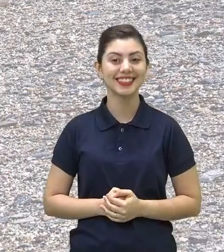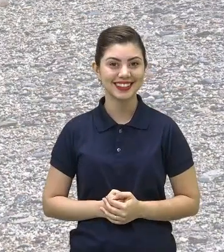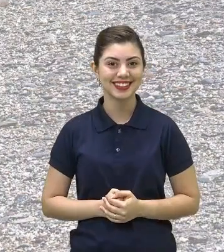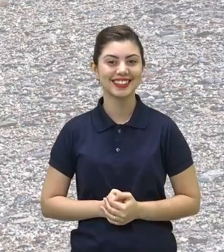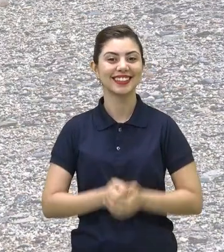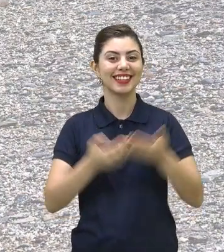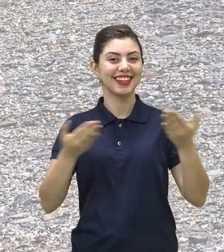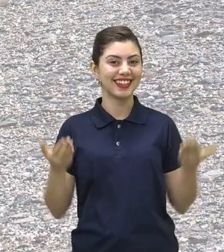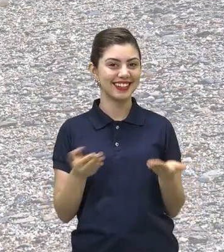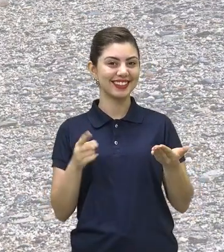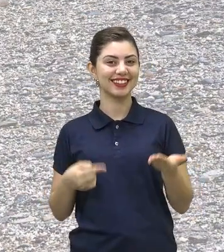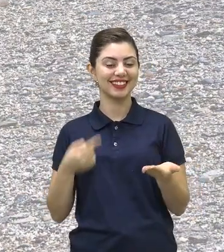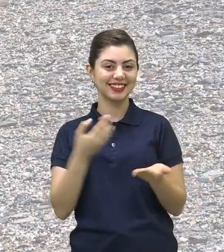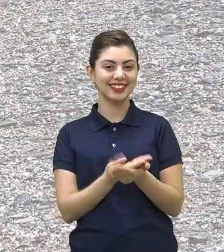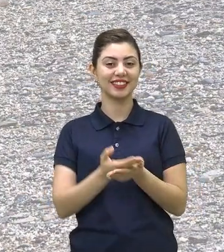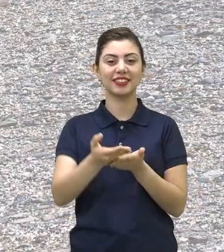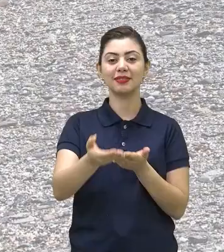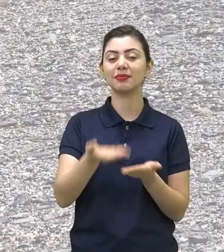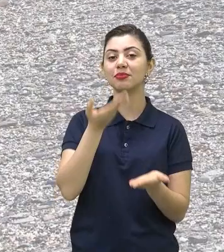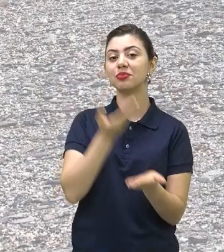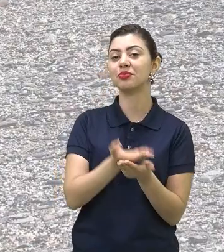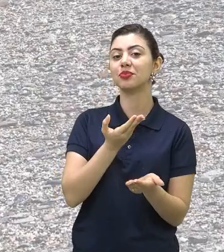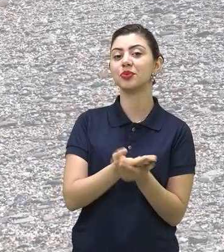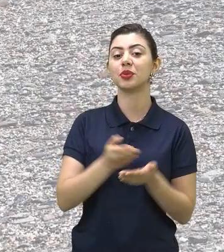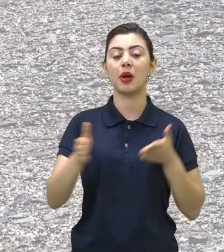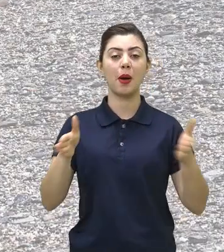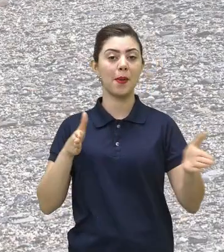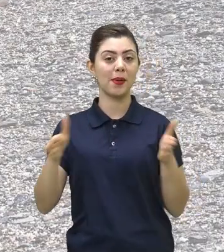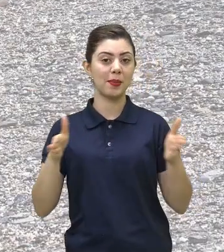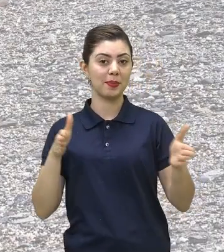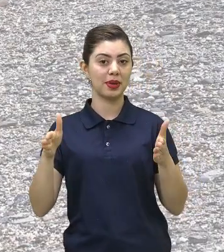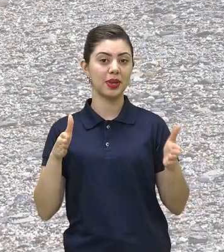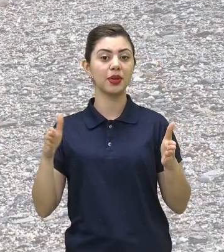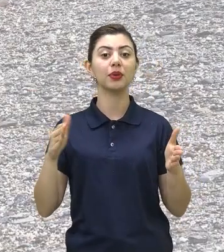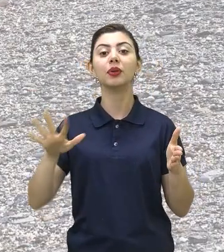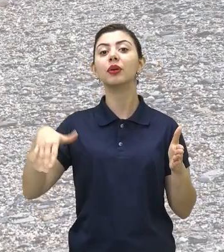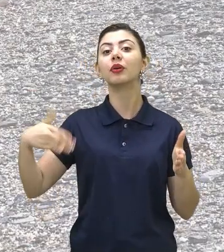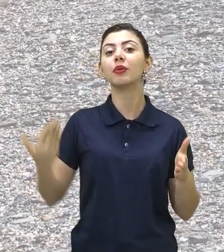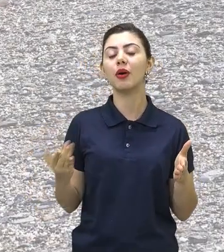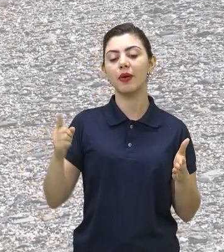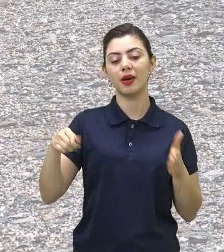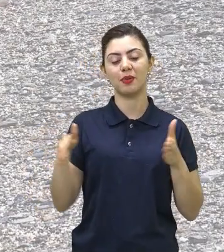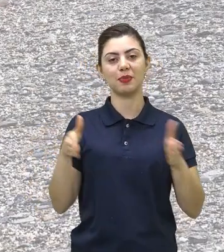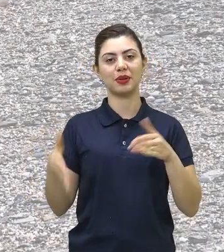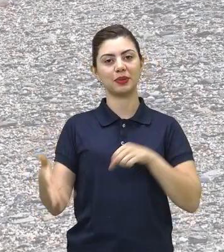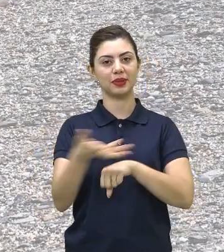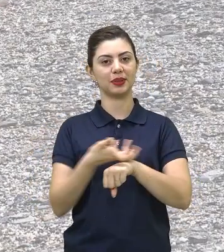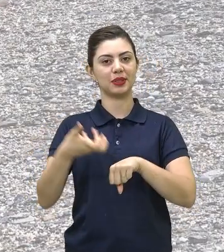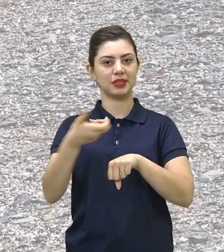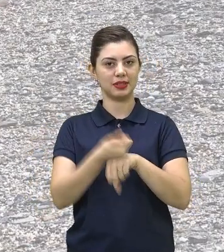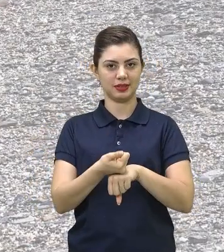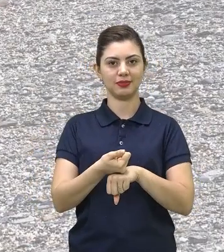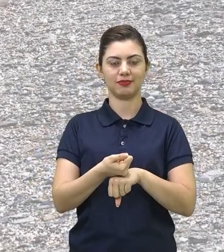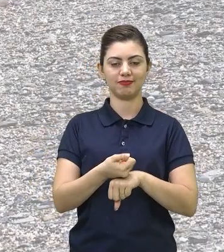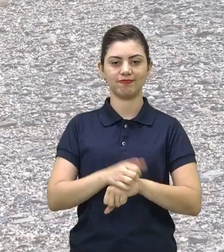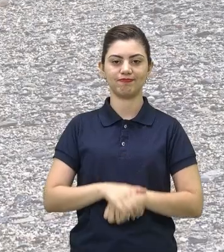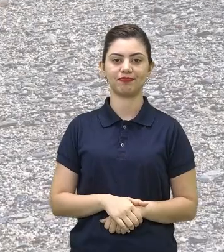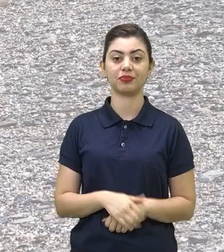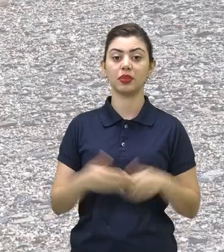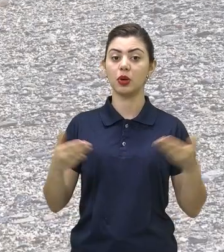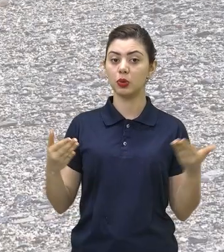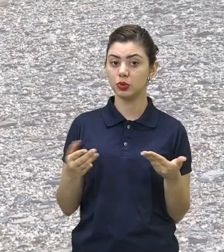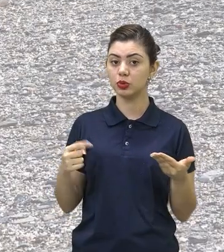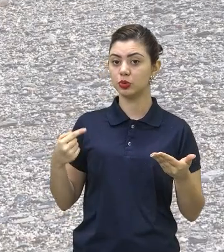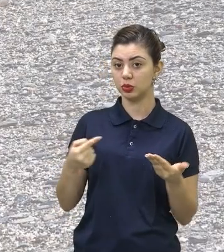Queridos, então vamos falar sobre este período então que nós chamamos de período colonial, onde vamos ver